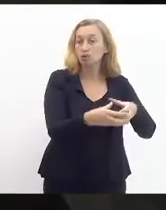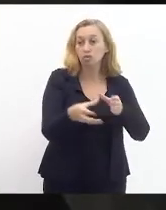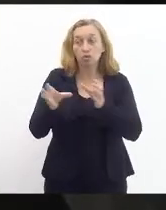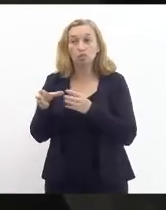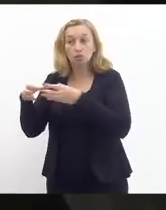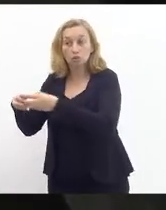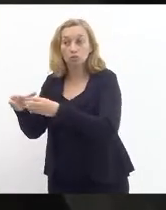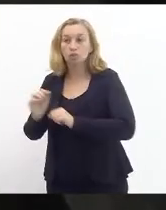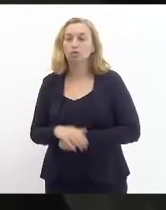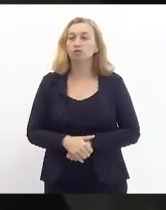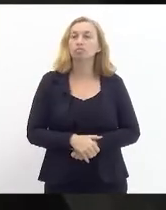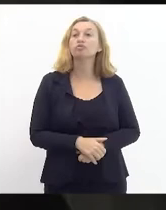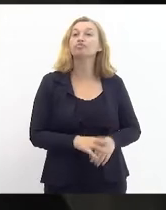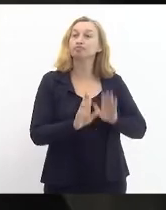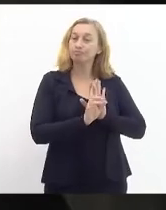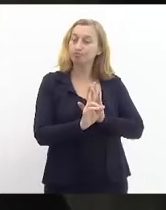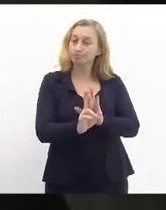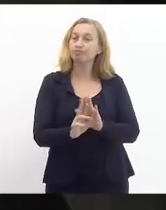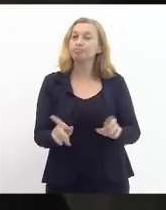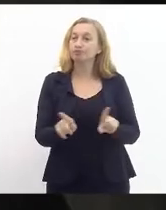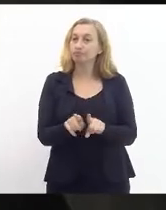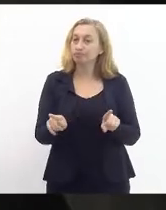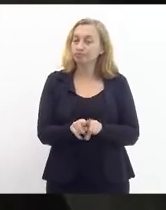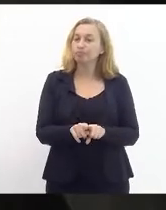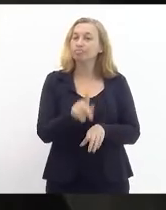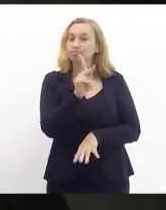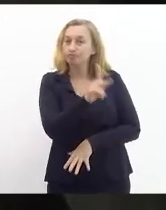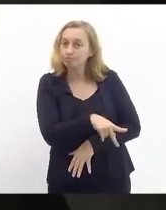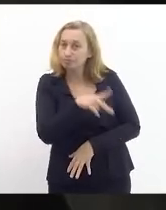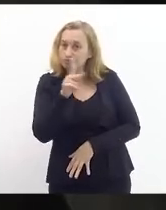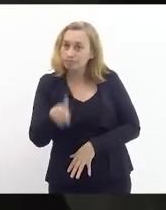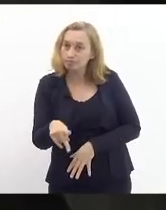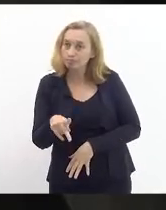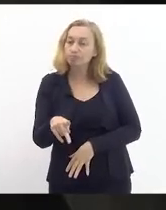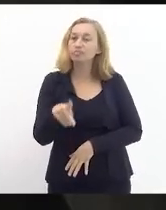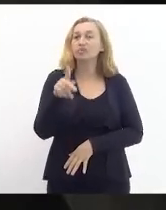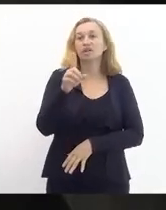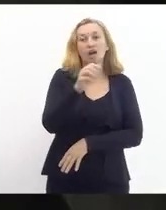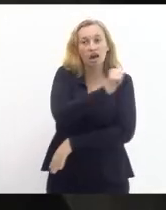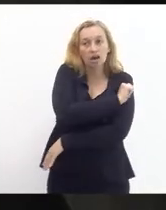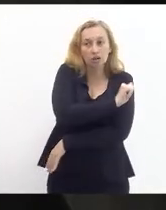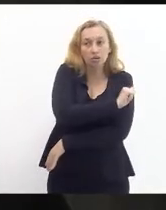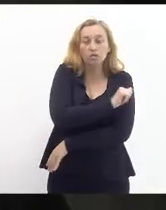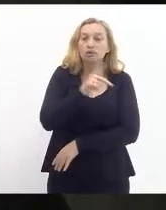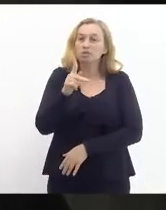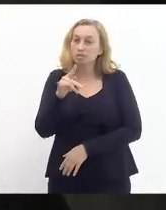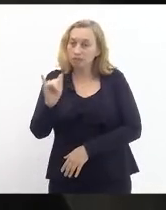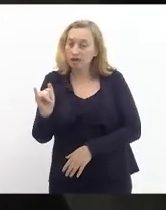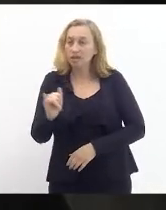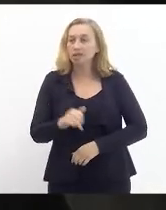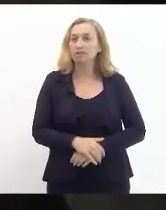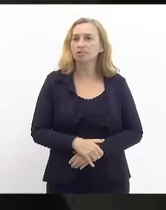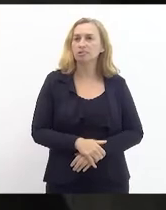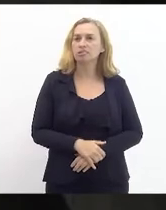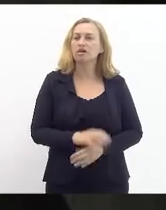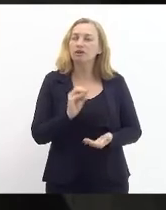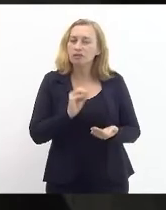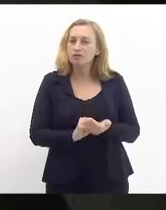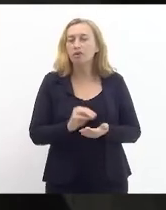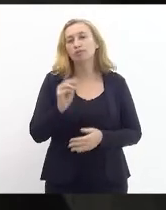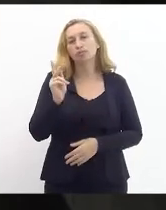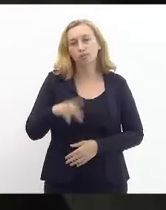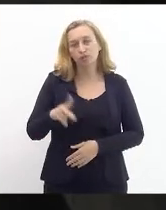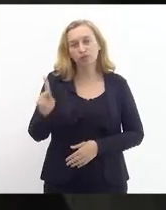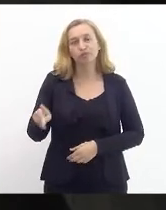e também representações dos professores e estudantes e pais de alunos é que faltam